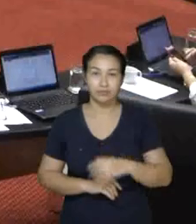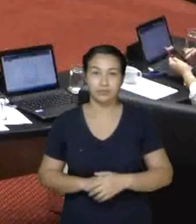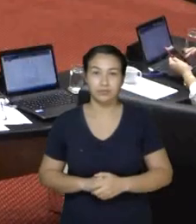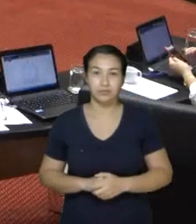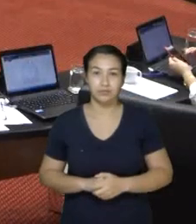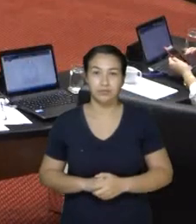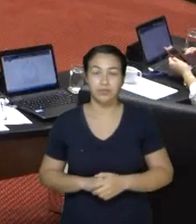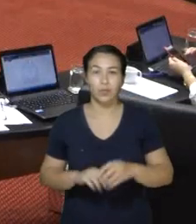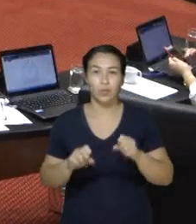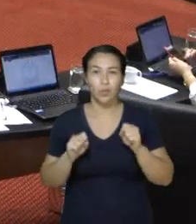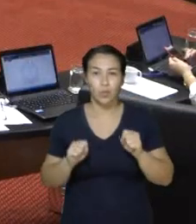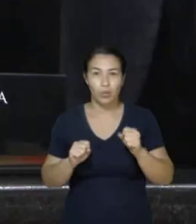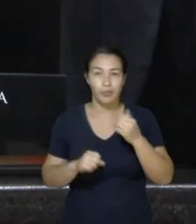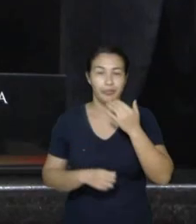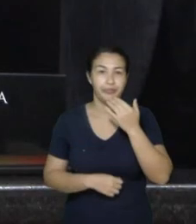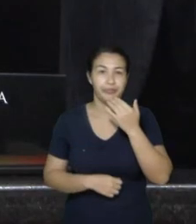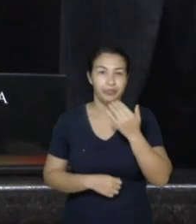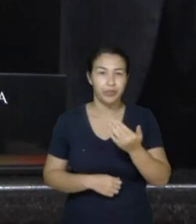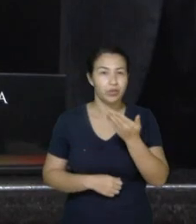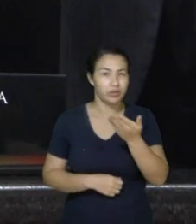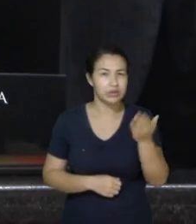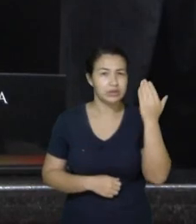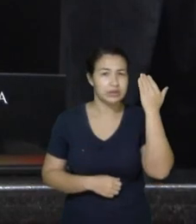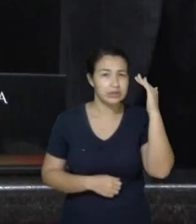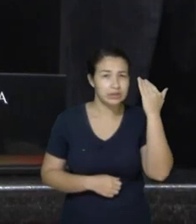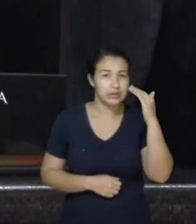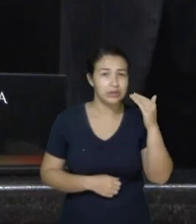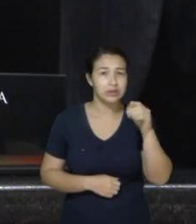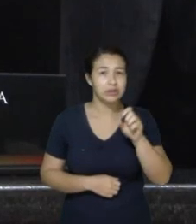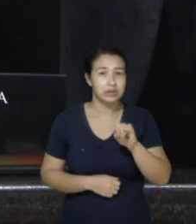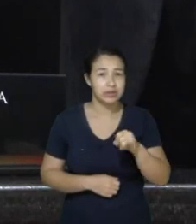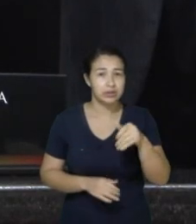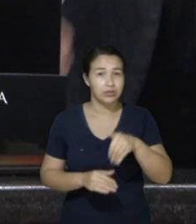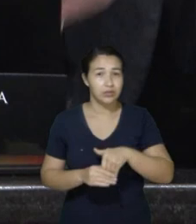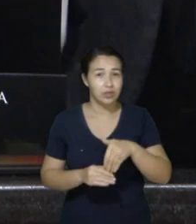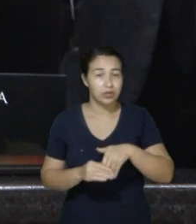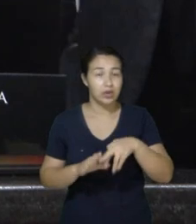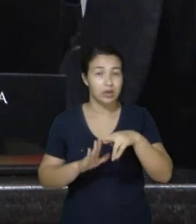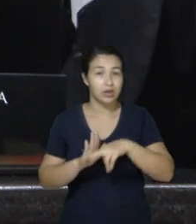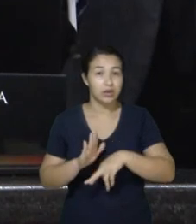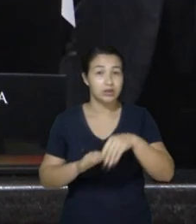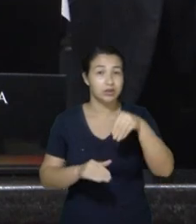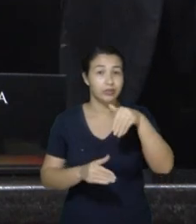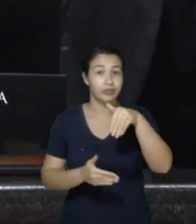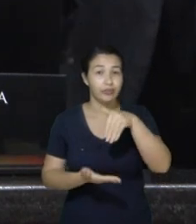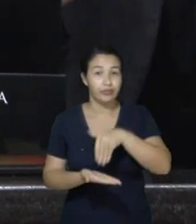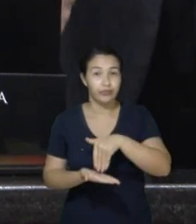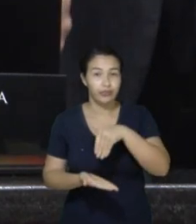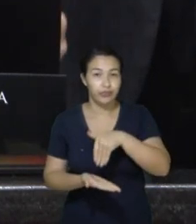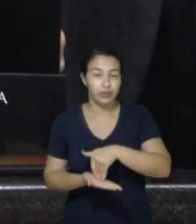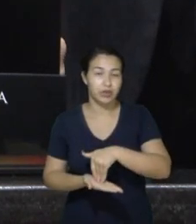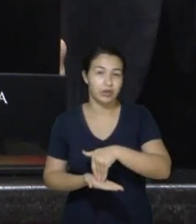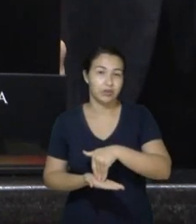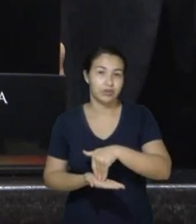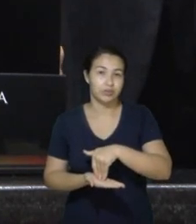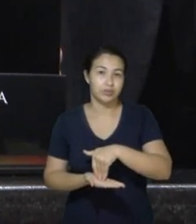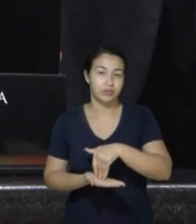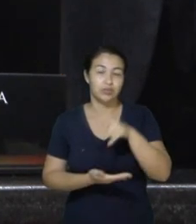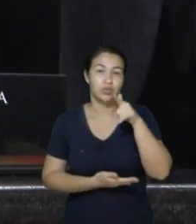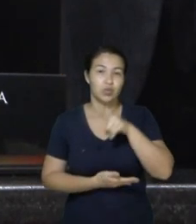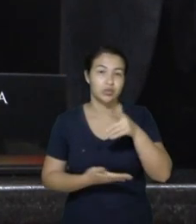poderia pedir a sua compreensão se nós pudéssemos votar a redação final e votarmos o